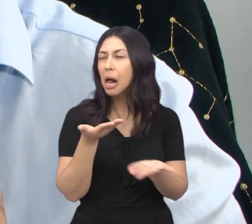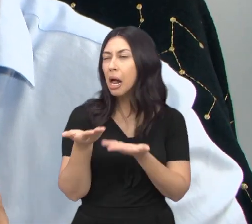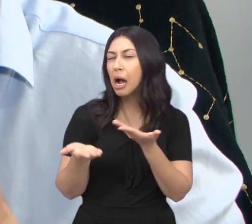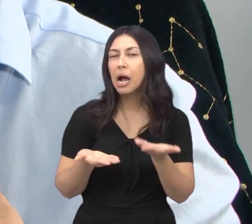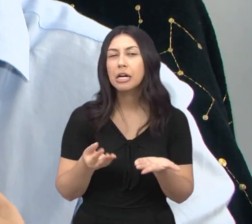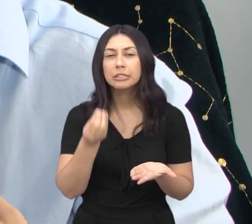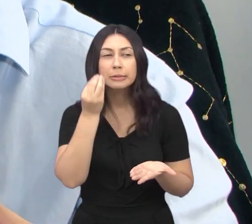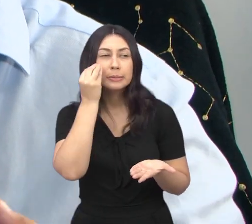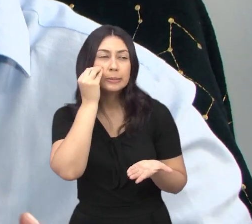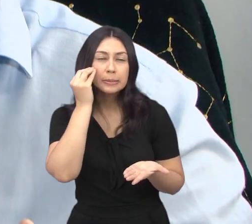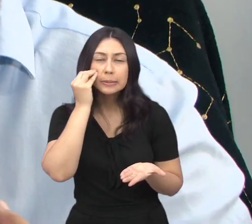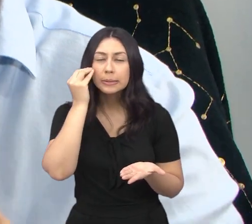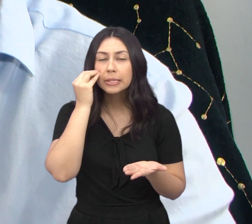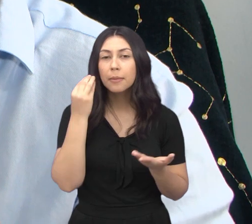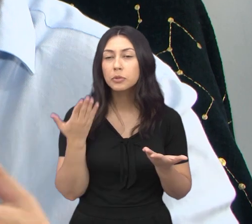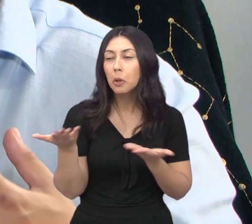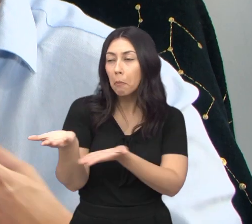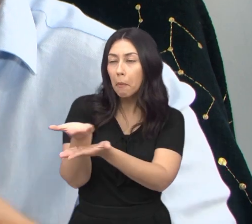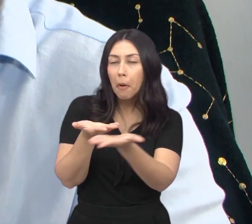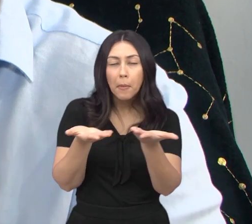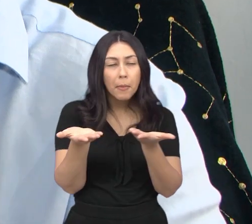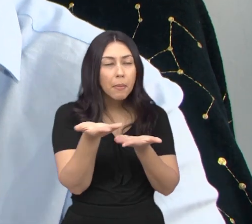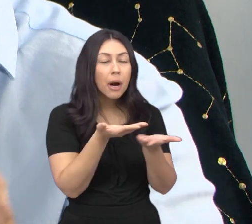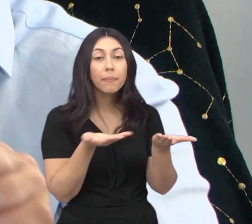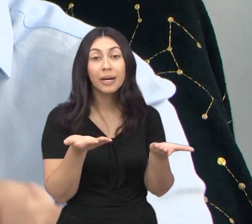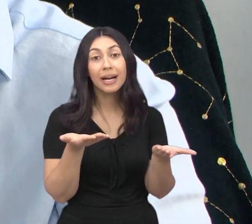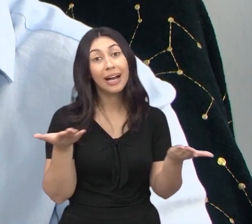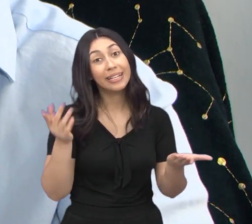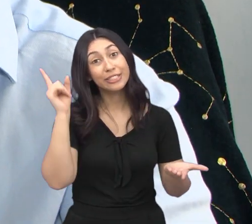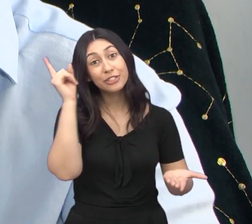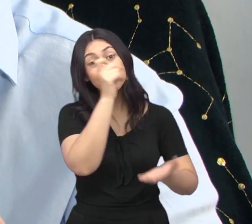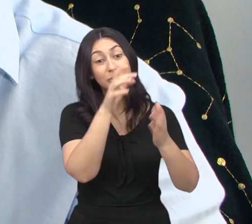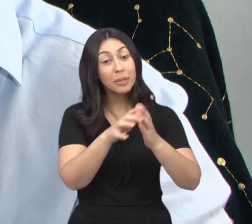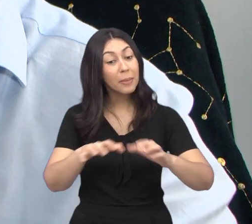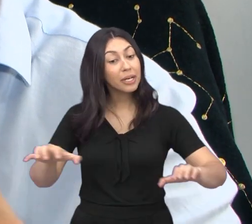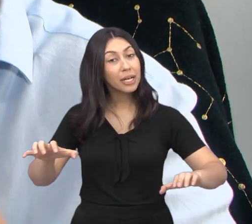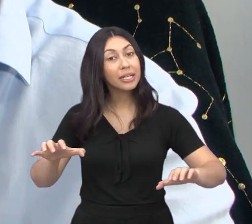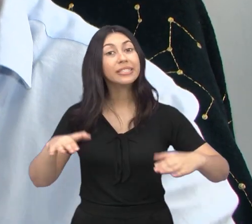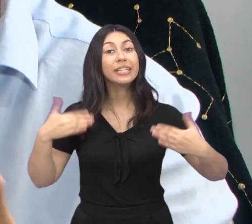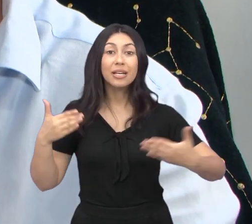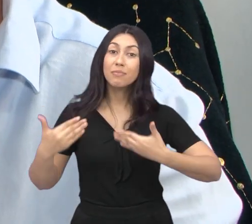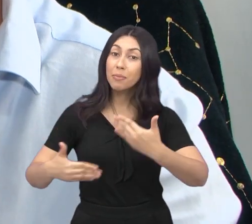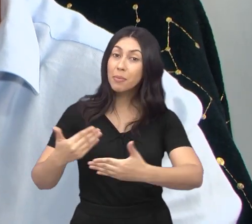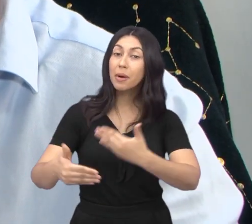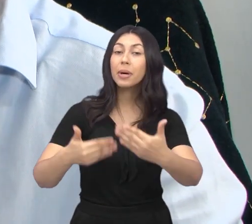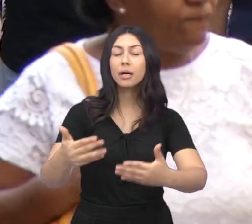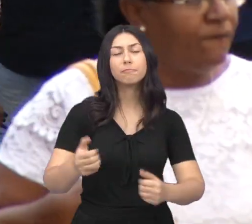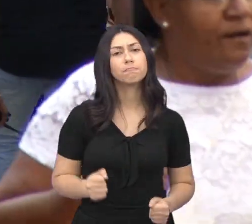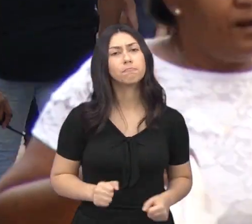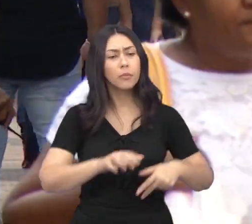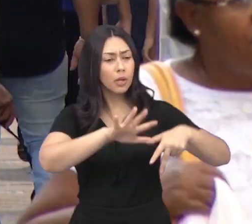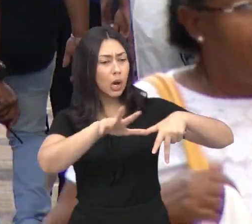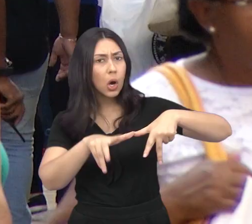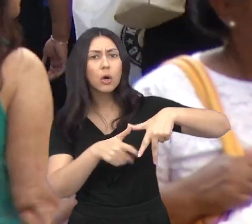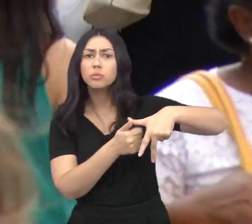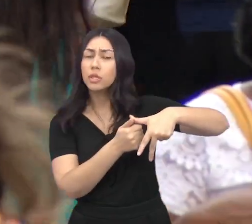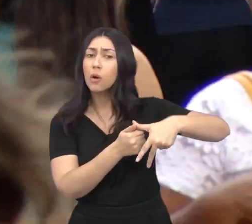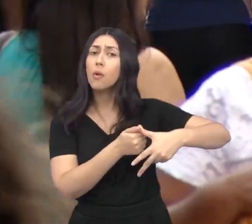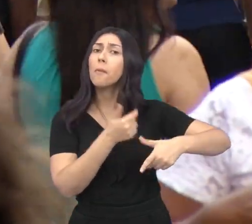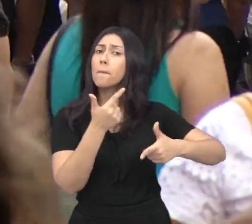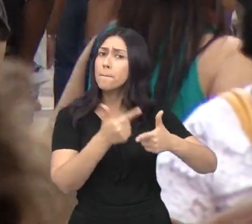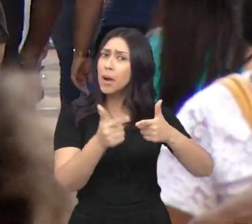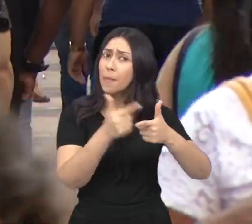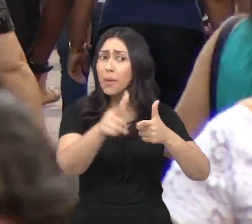muito pessoal, nós temos dificuldade de fazer essa separação, e isso vai se perpetuando. A corrupção é